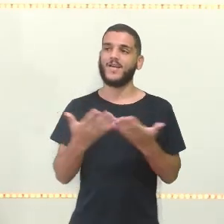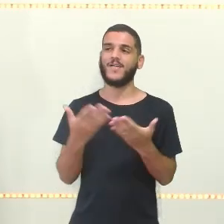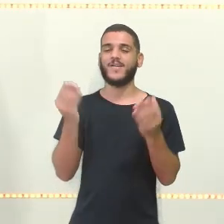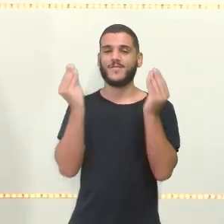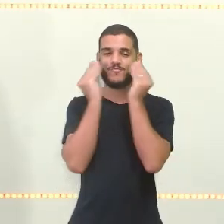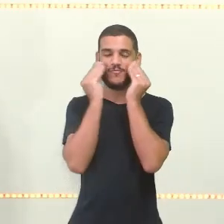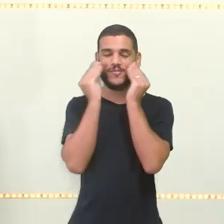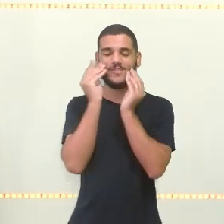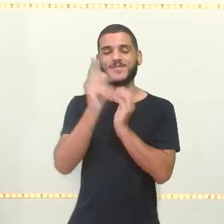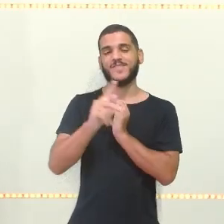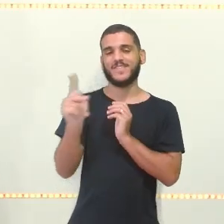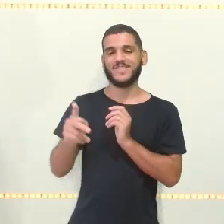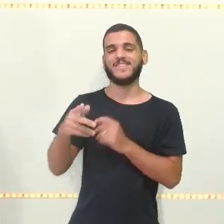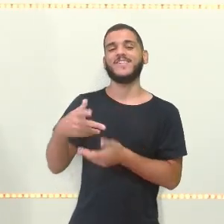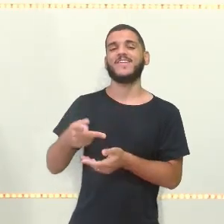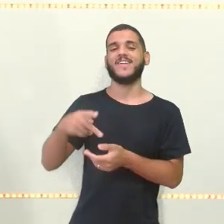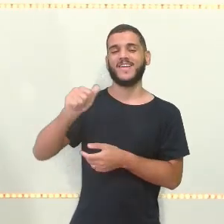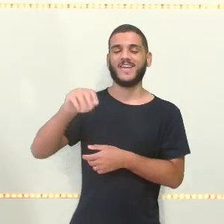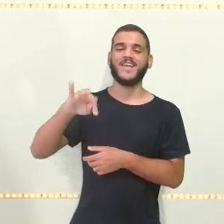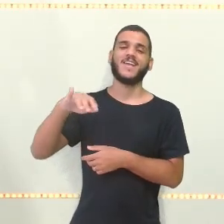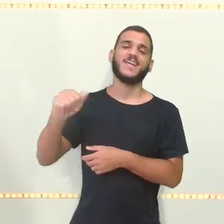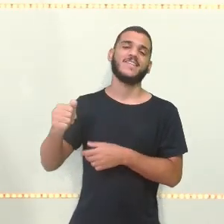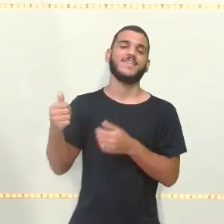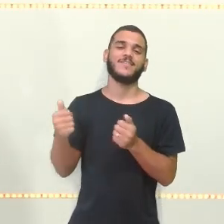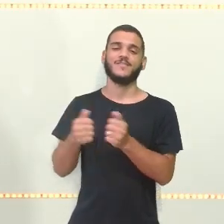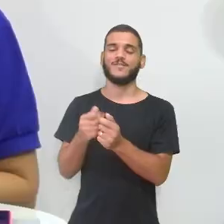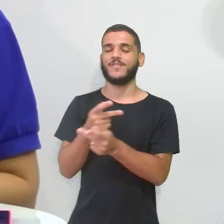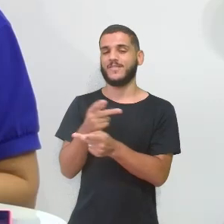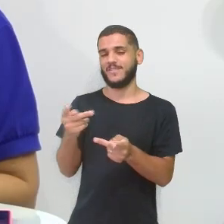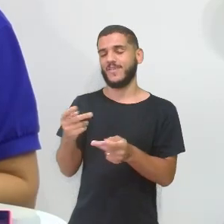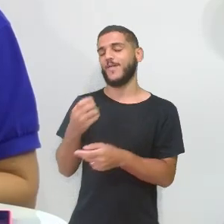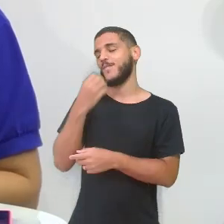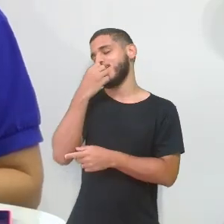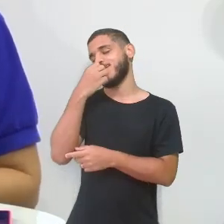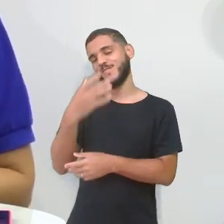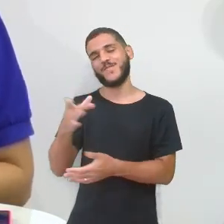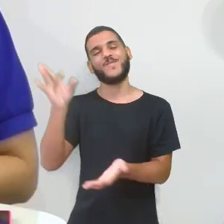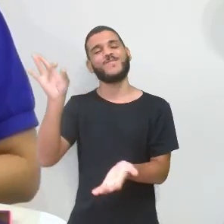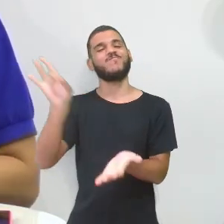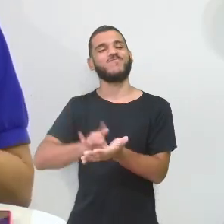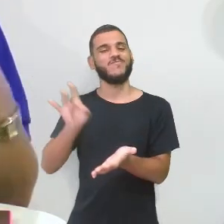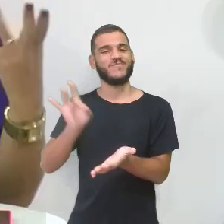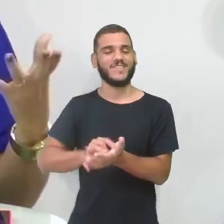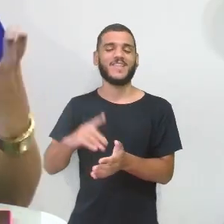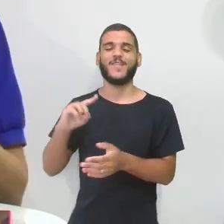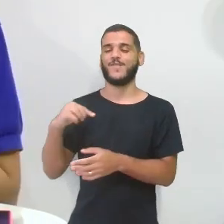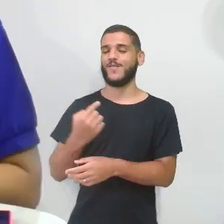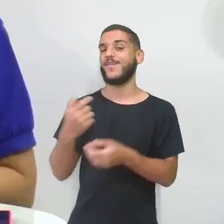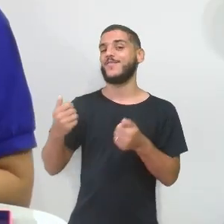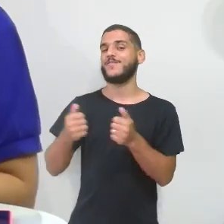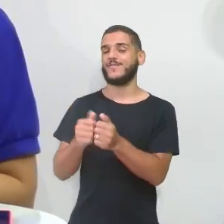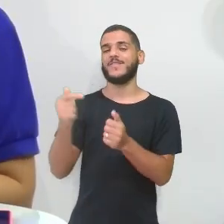beijo, professora Kátia, também muito bom estar com você aqui. Foi muito bom mesmo, né? Estarmos